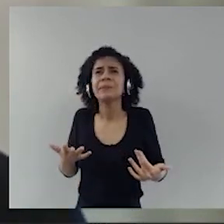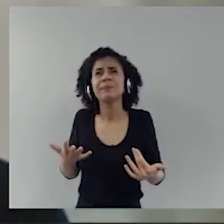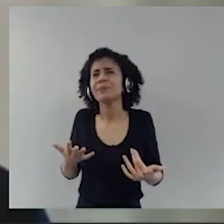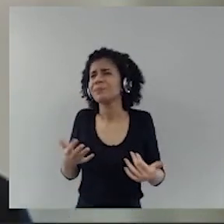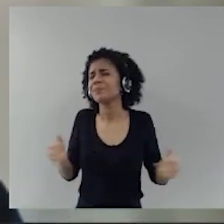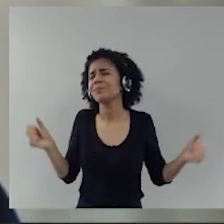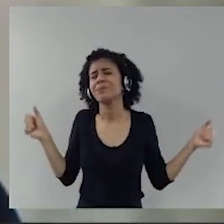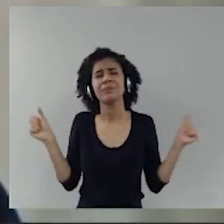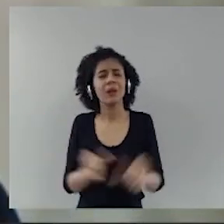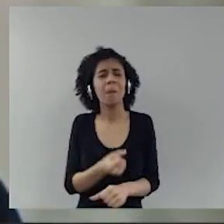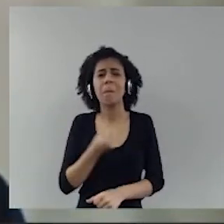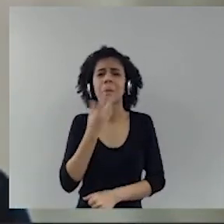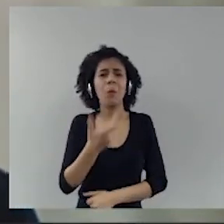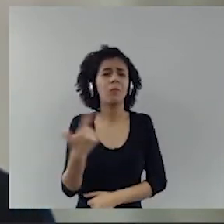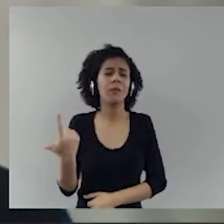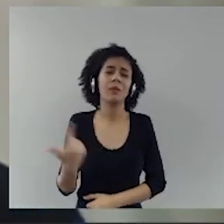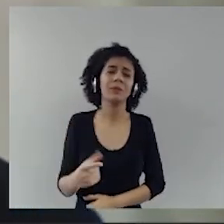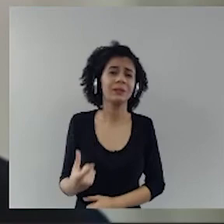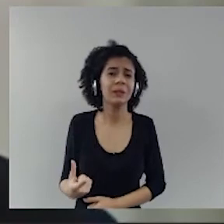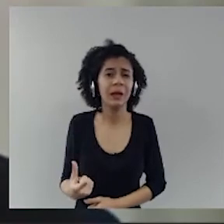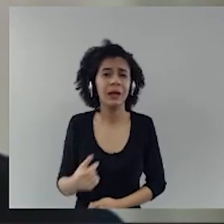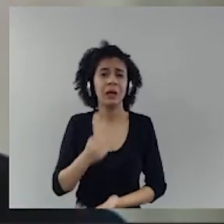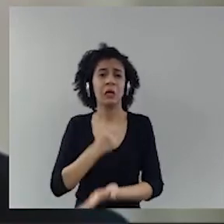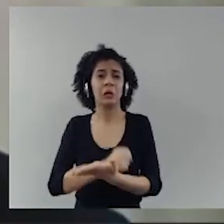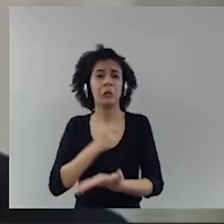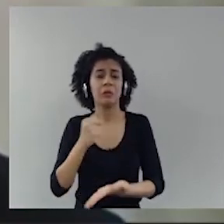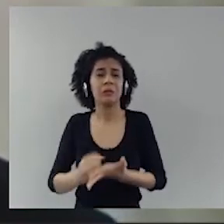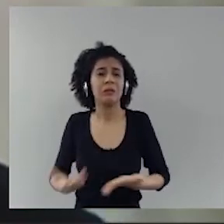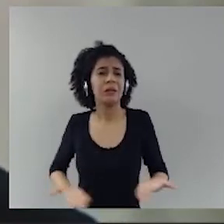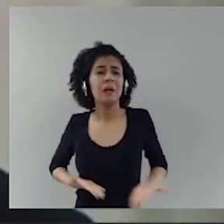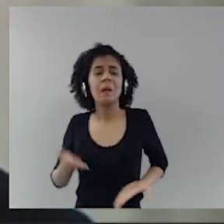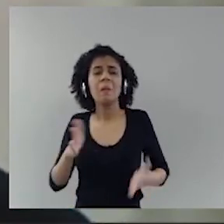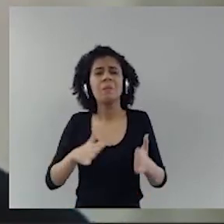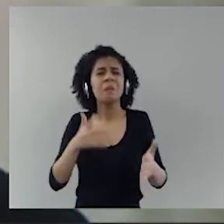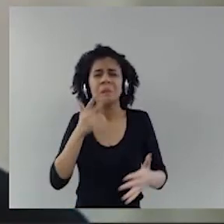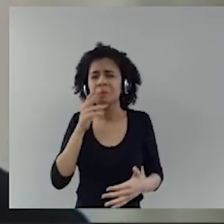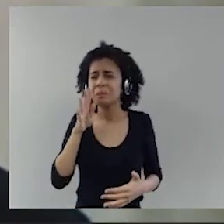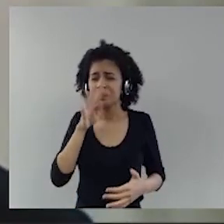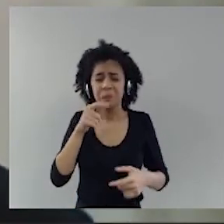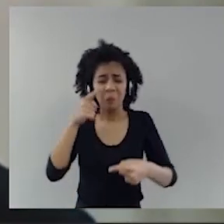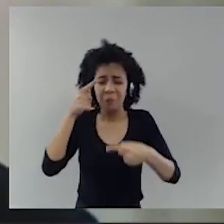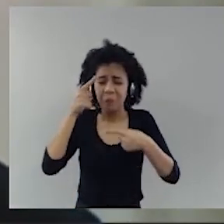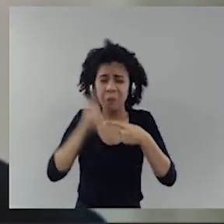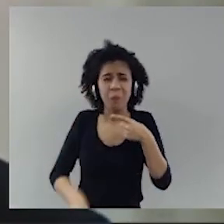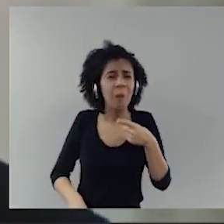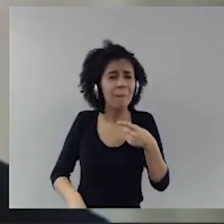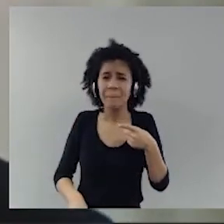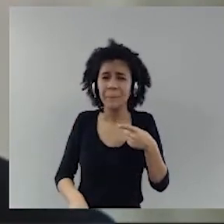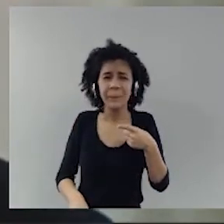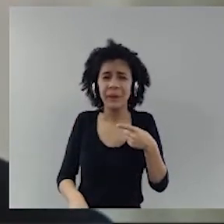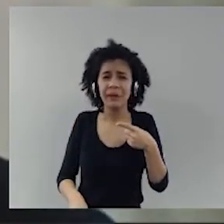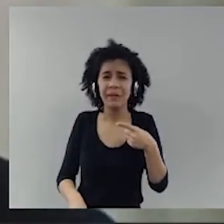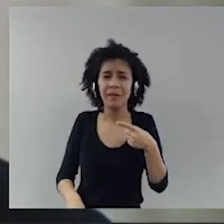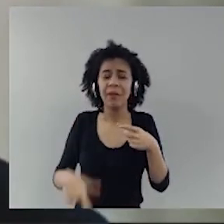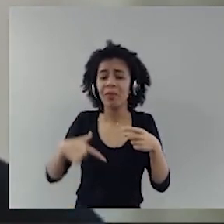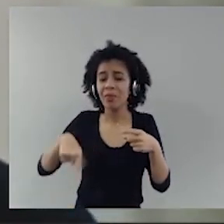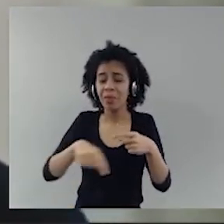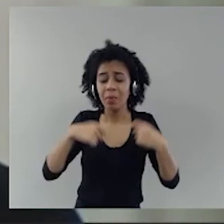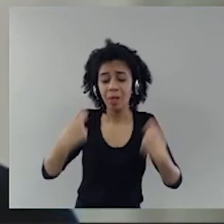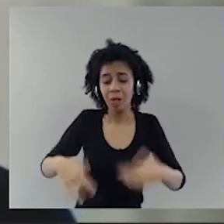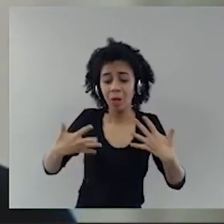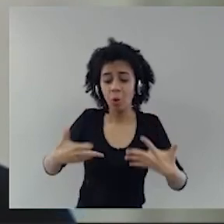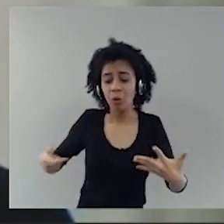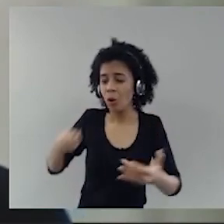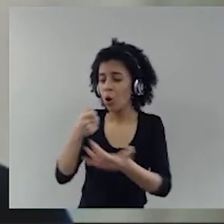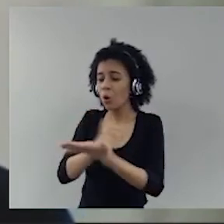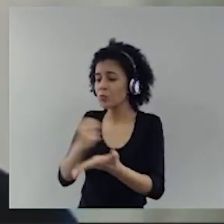de péssima qualidade contrata serviços muitas vezes inadequados e que não atendem